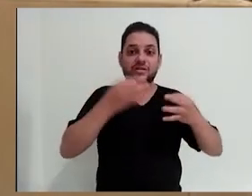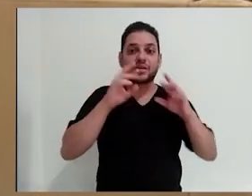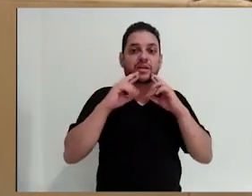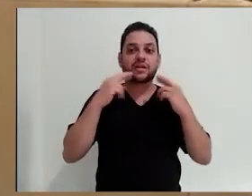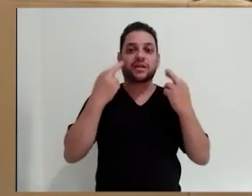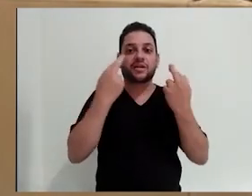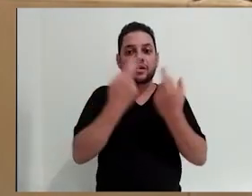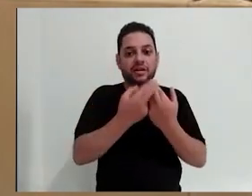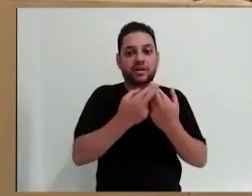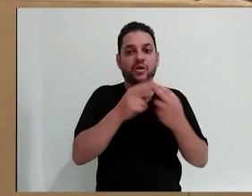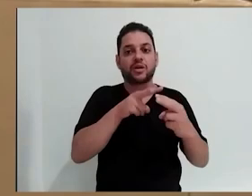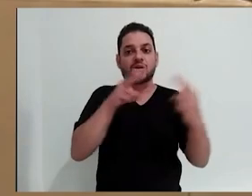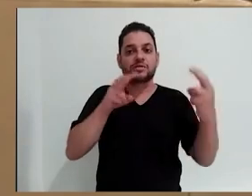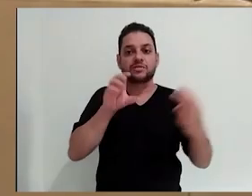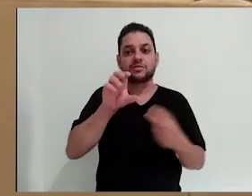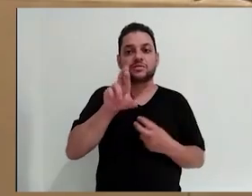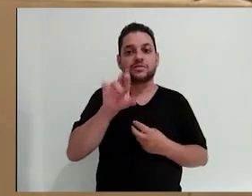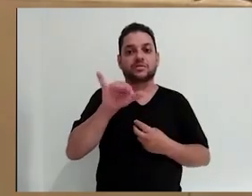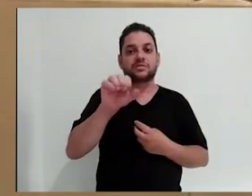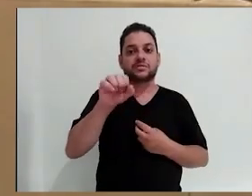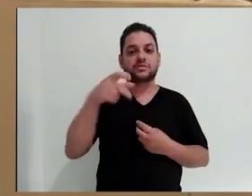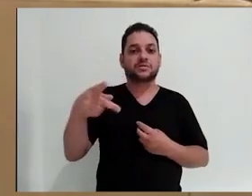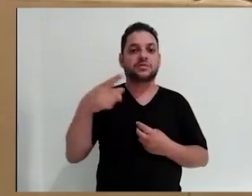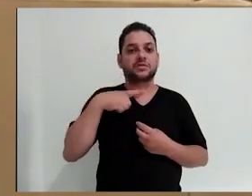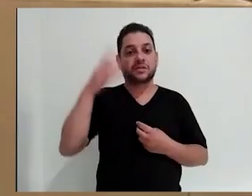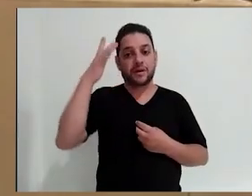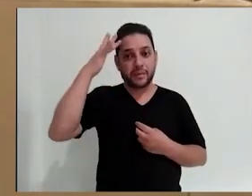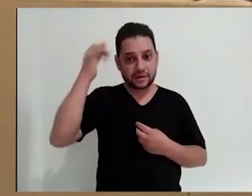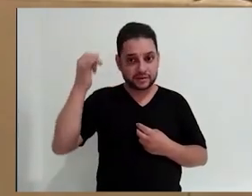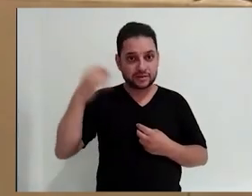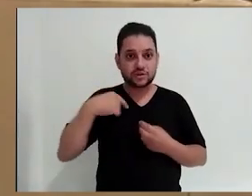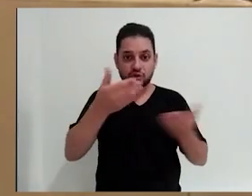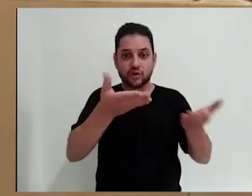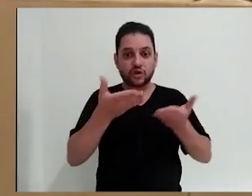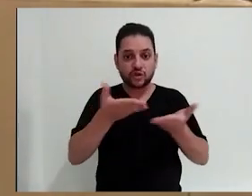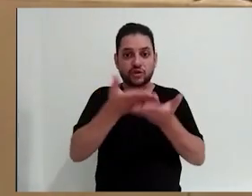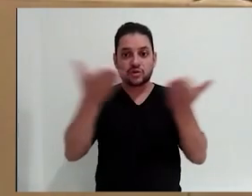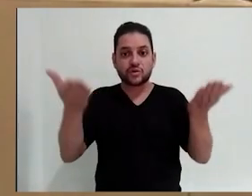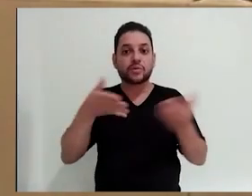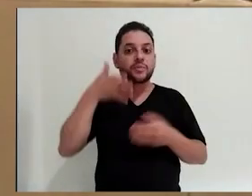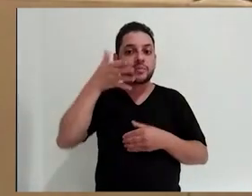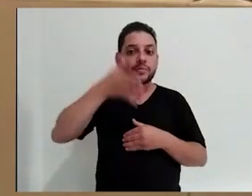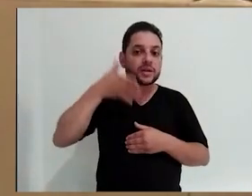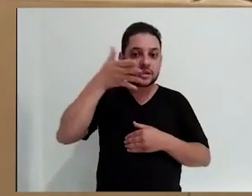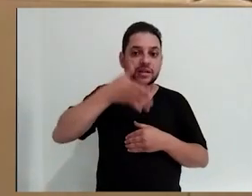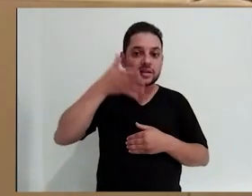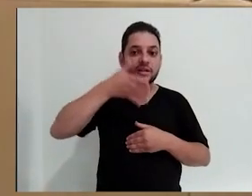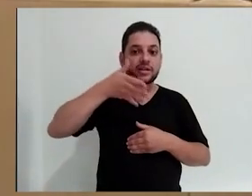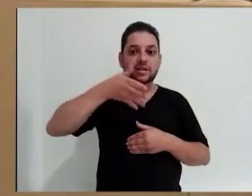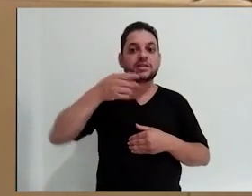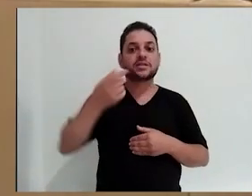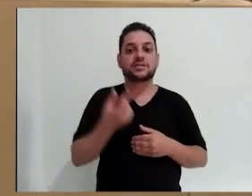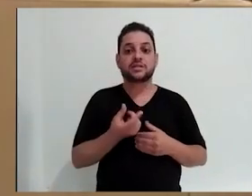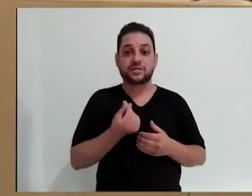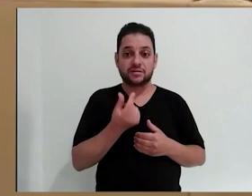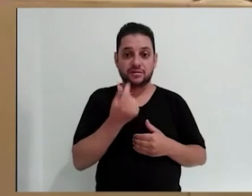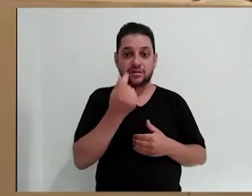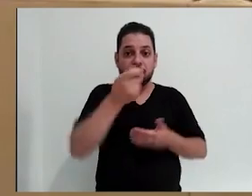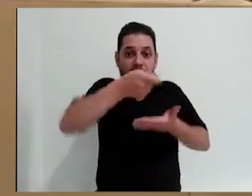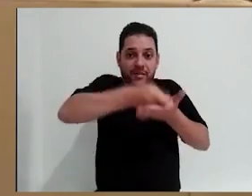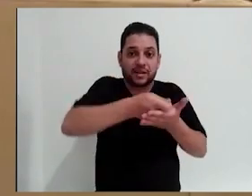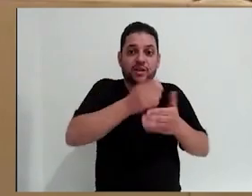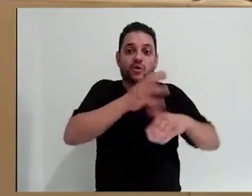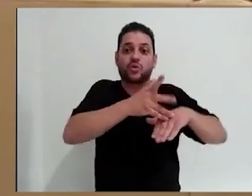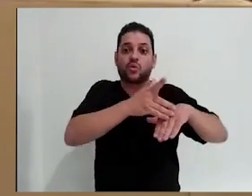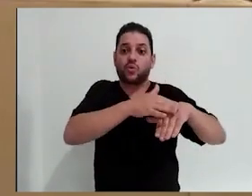CLISP. E amanhã eu já convido a todos para a palestra de isenção de imposto de renda por doença grave,